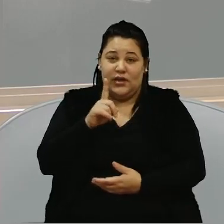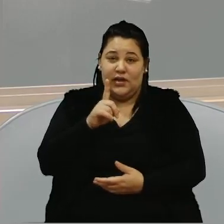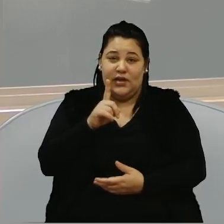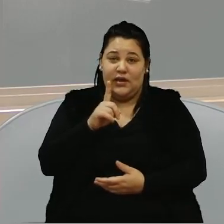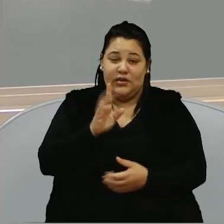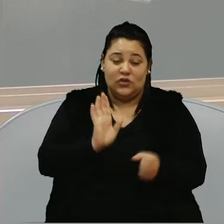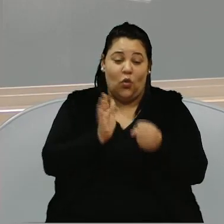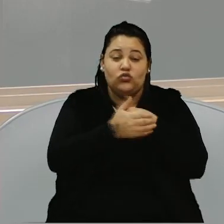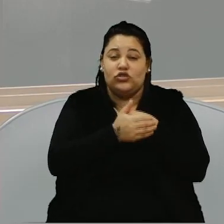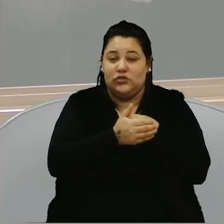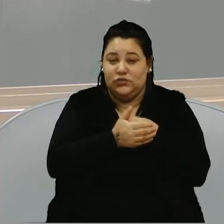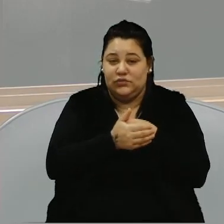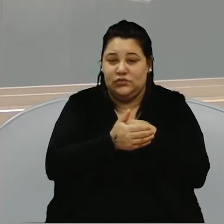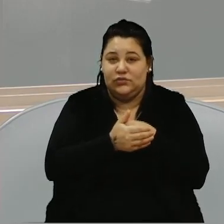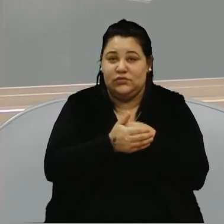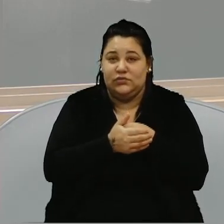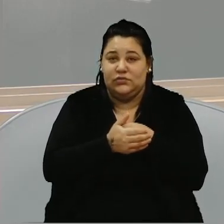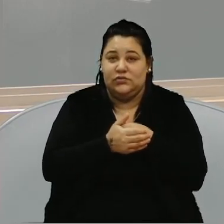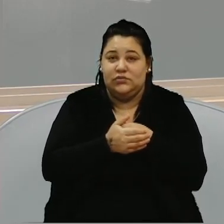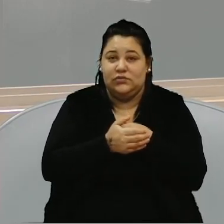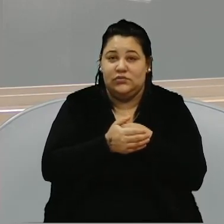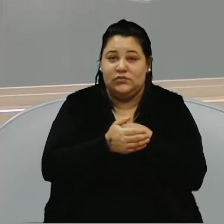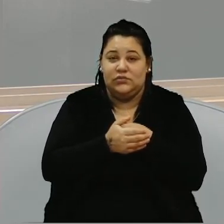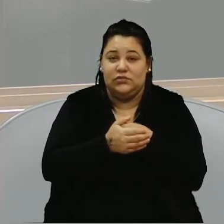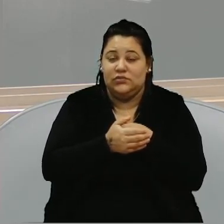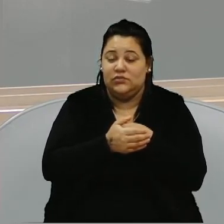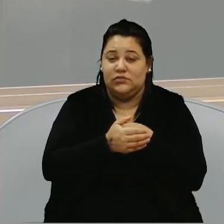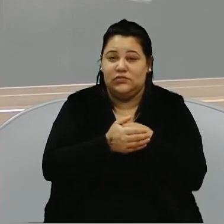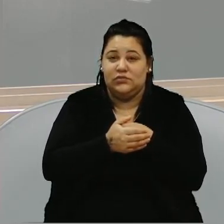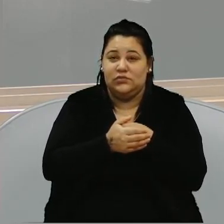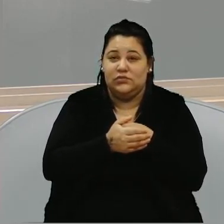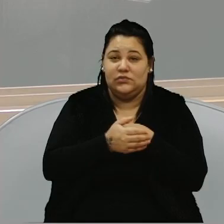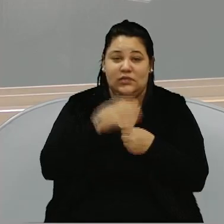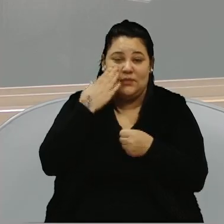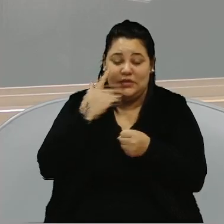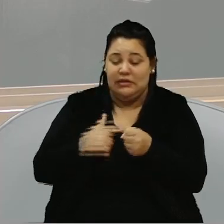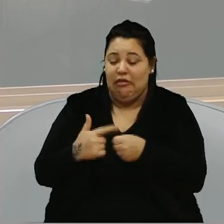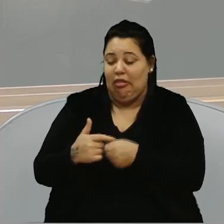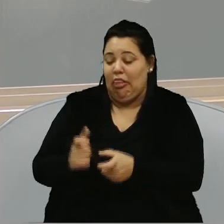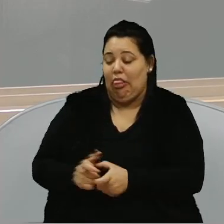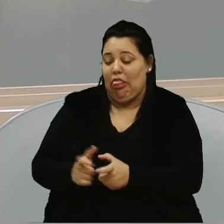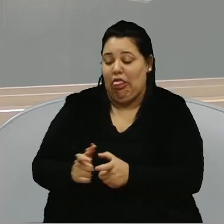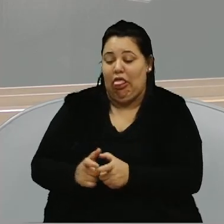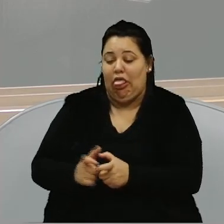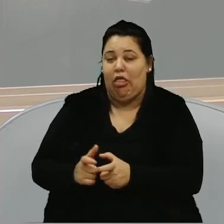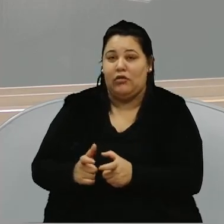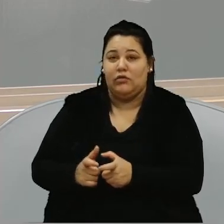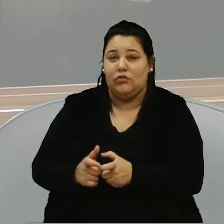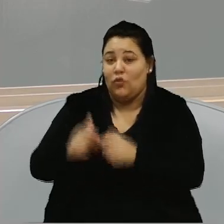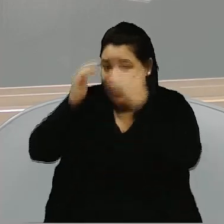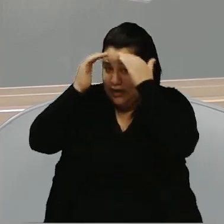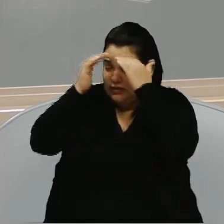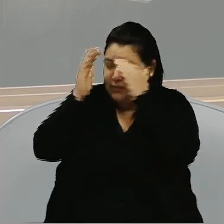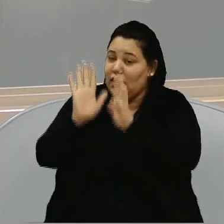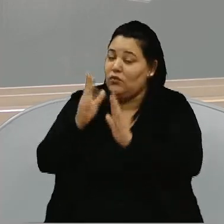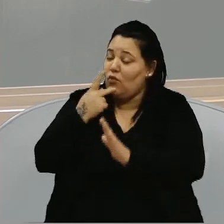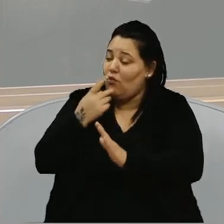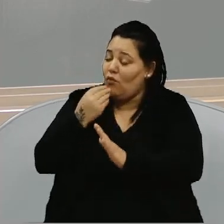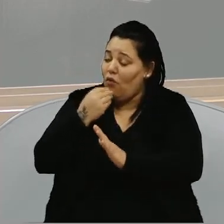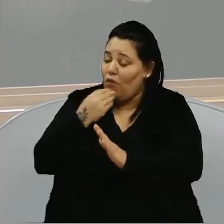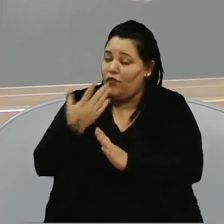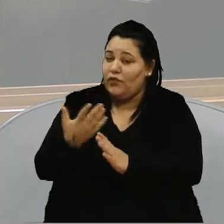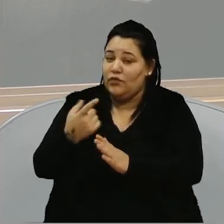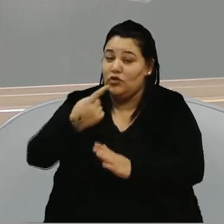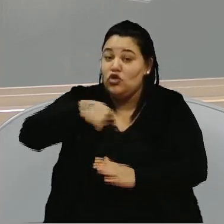Aceguá e nós não estamos em Jaquirana, com a vênia a esses municípios. Nós estamos na segunda